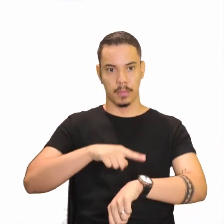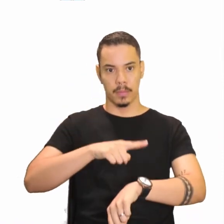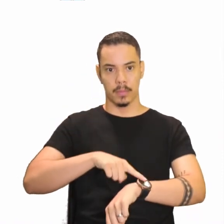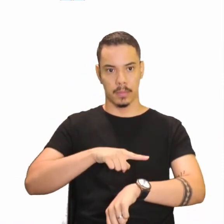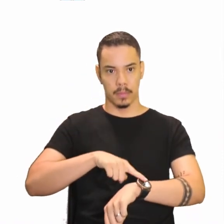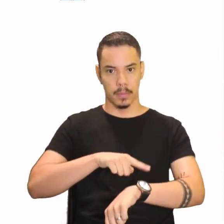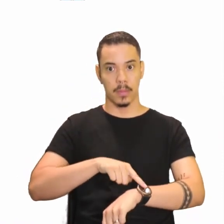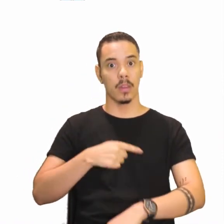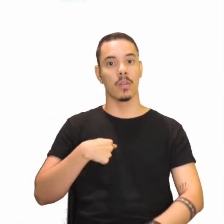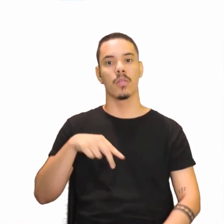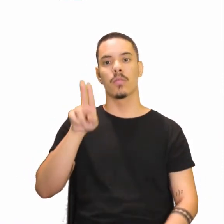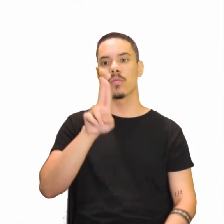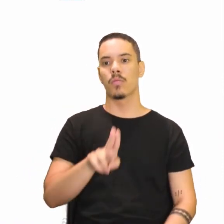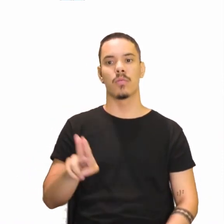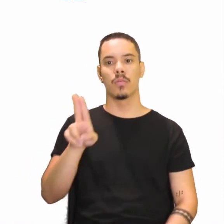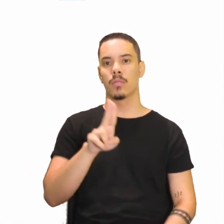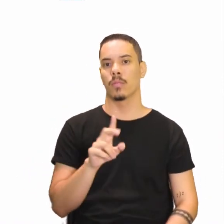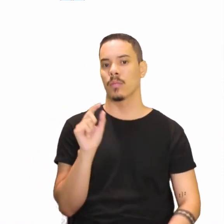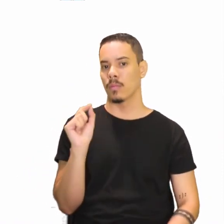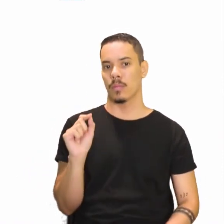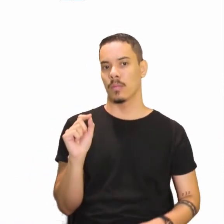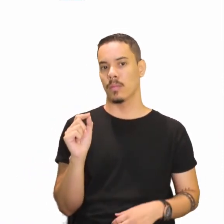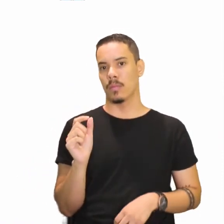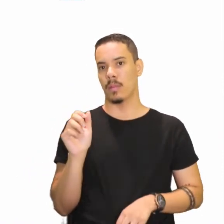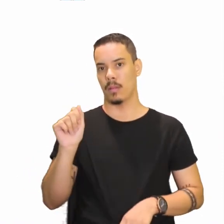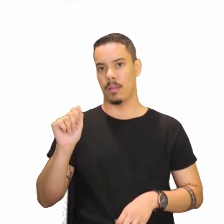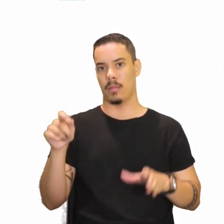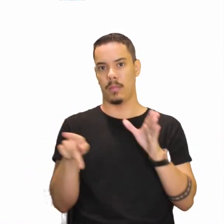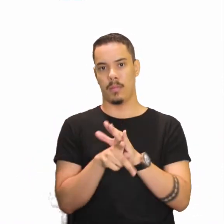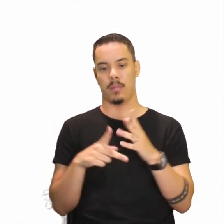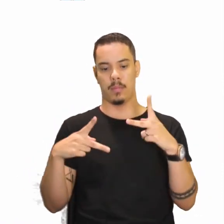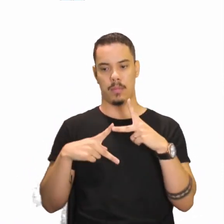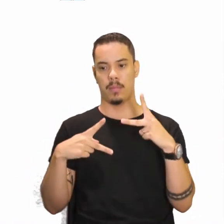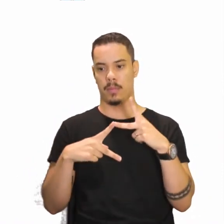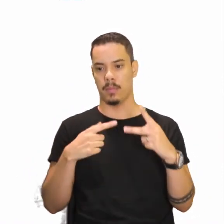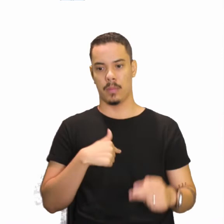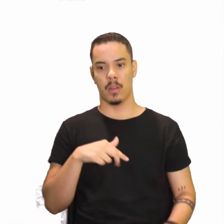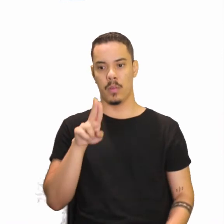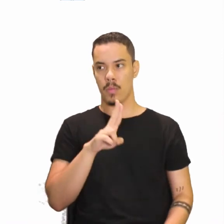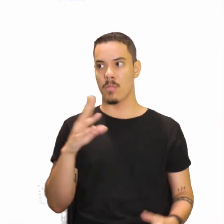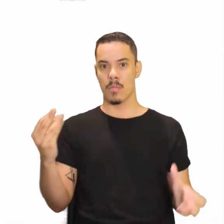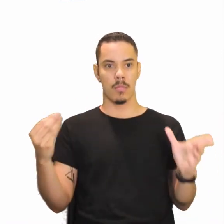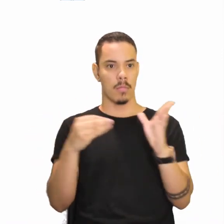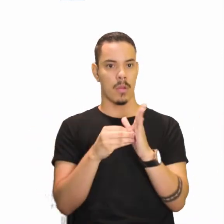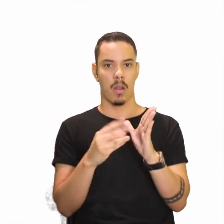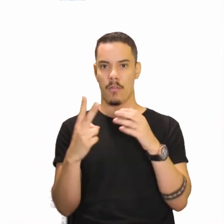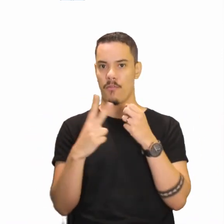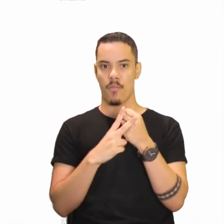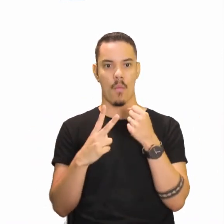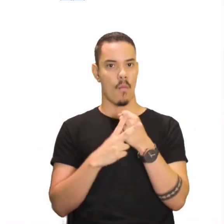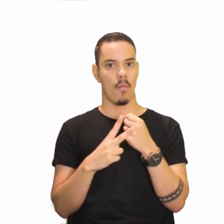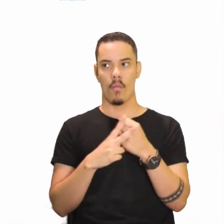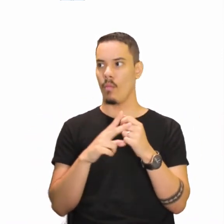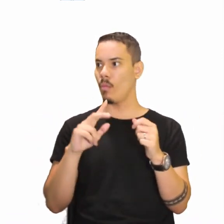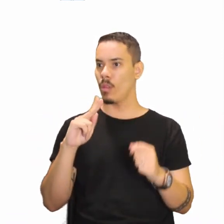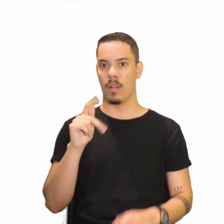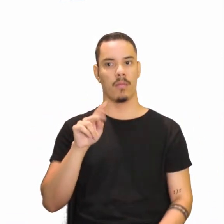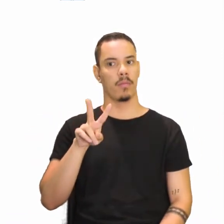eu vou usar o quê? O a preposição. Tá? Eu não vou encaixar aqui o verbo